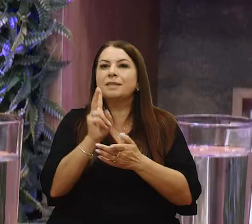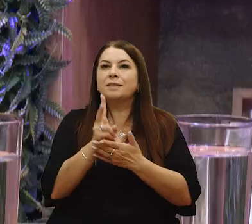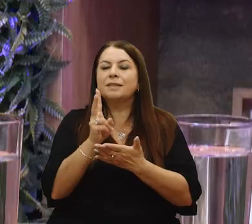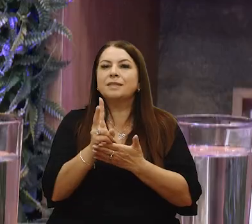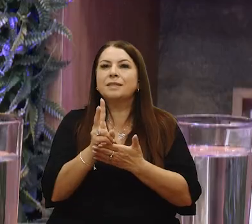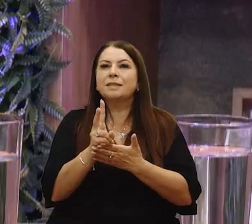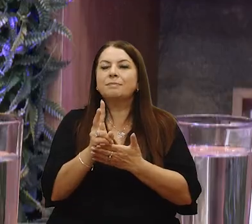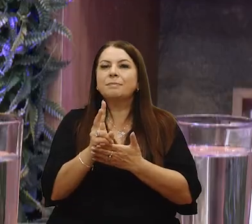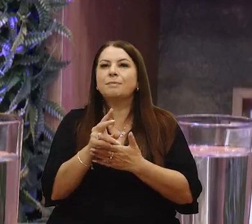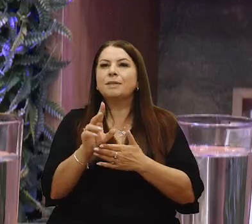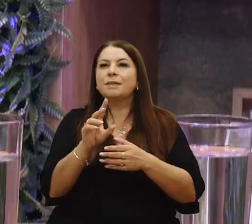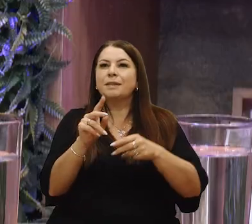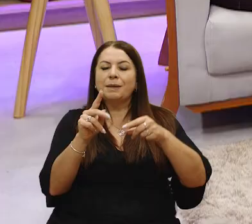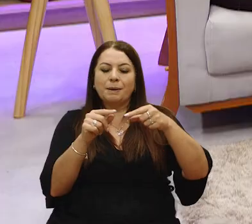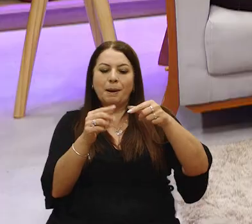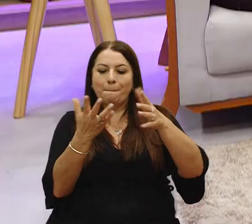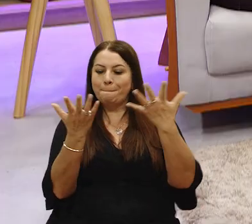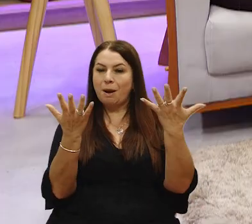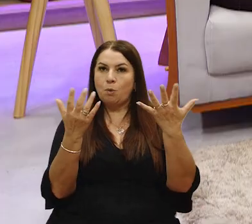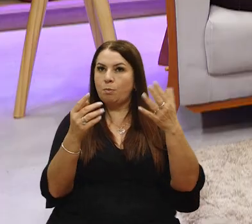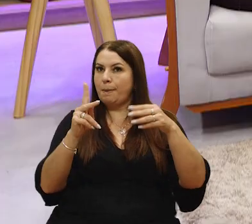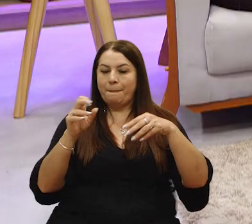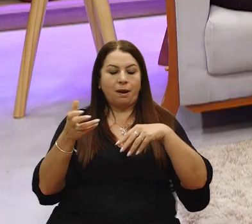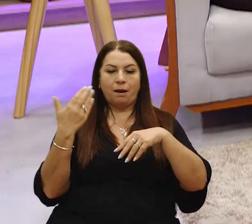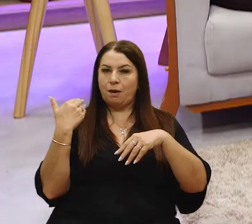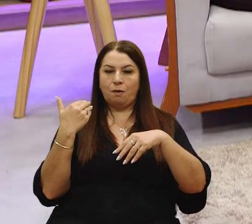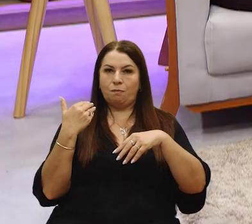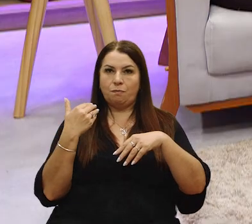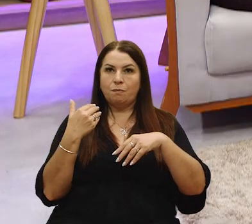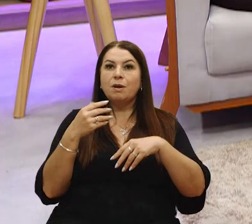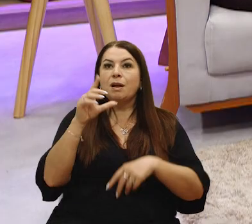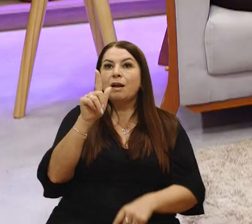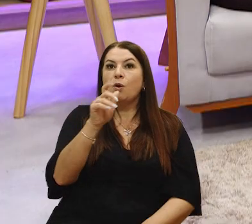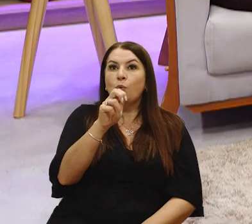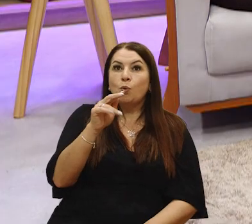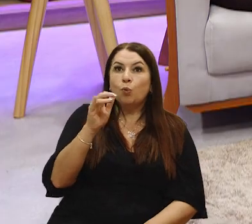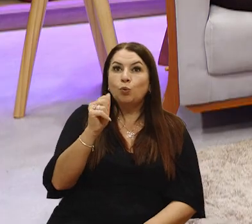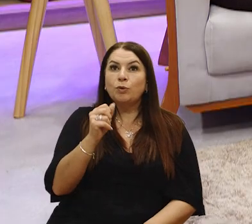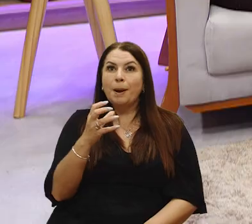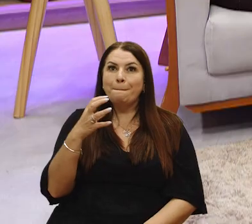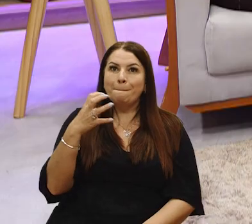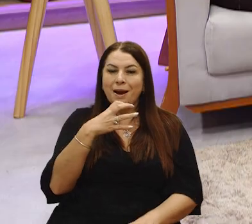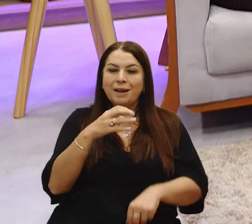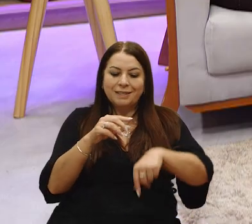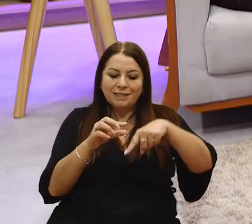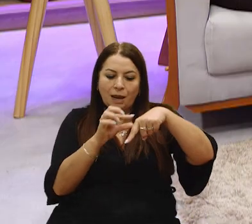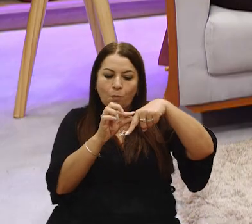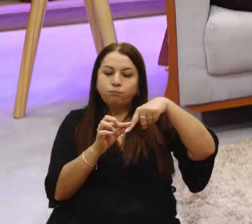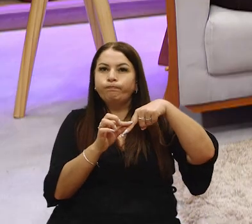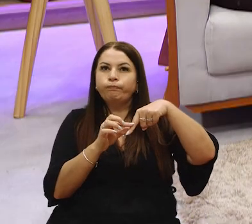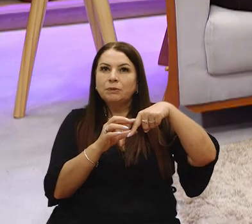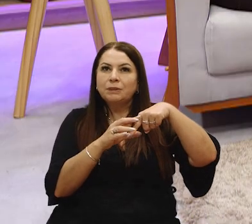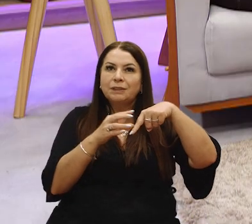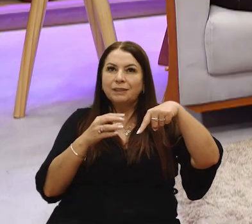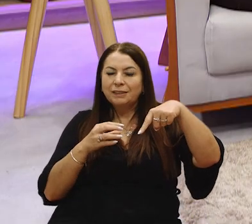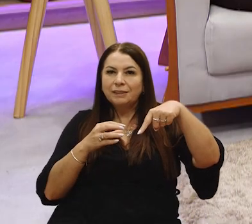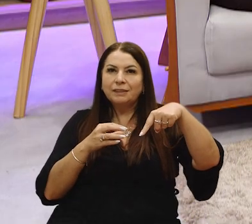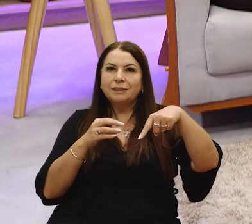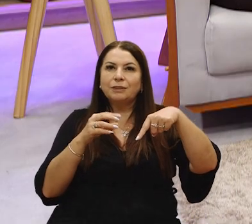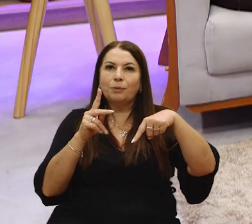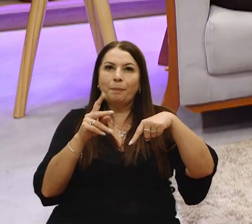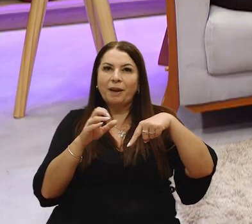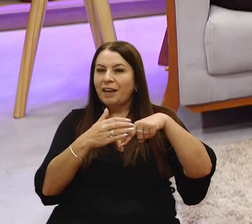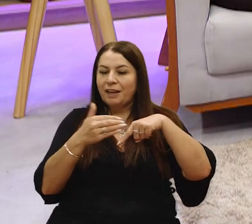gordura normal que a gente chama, né? Então, esses granulozinhos, esse peso, esse cansaço que essa paciente possui,